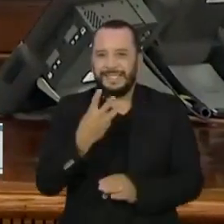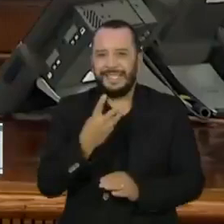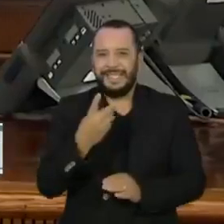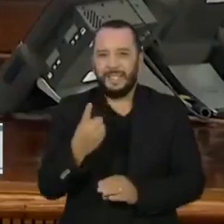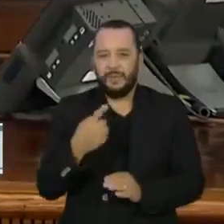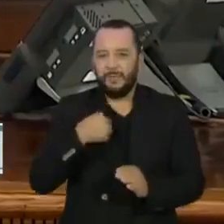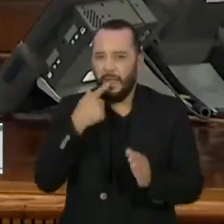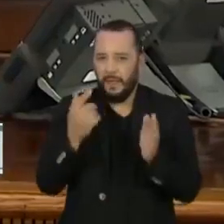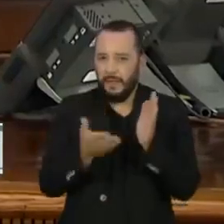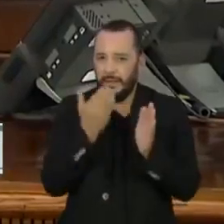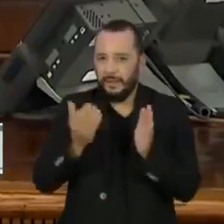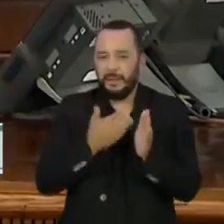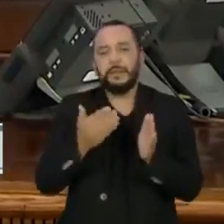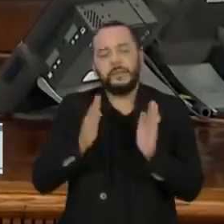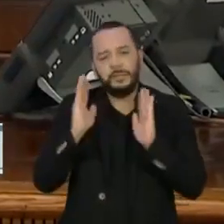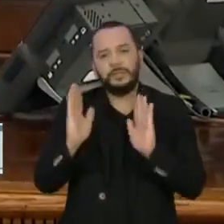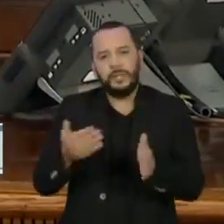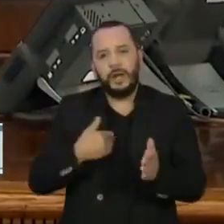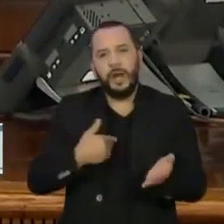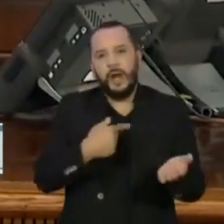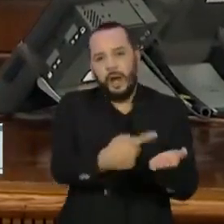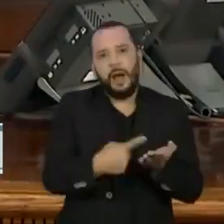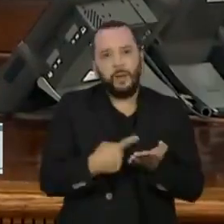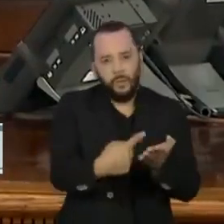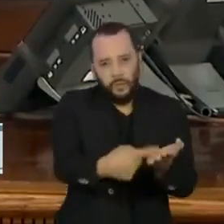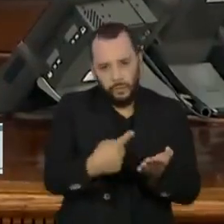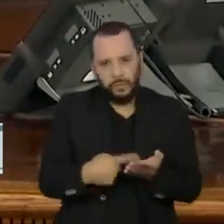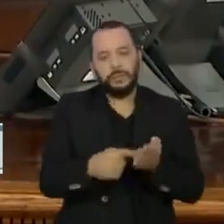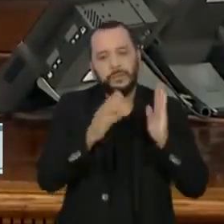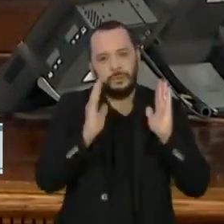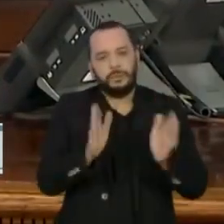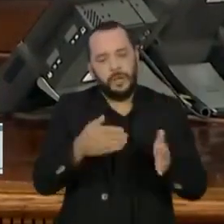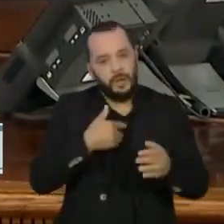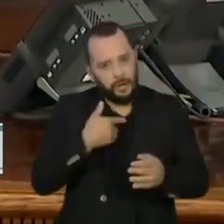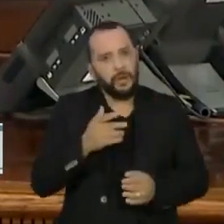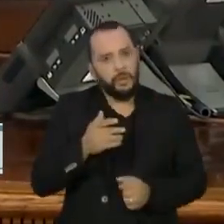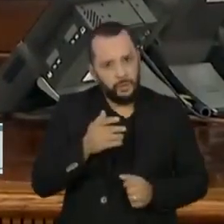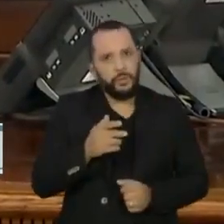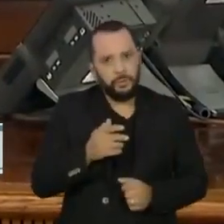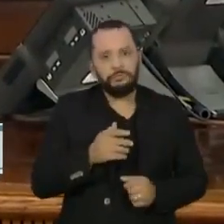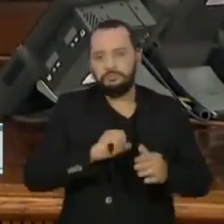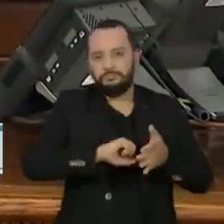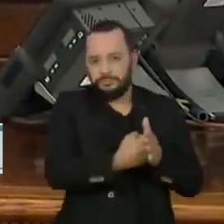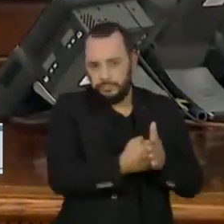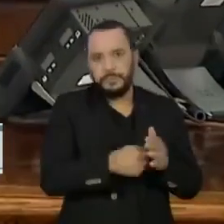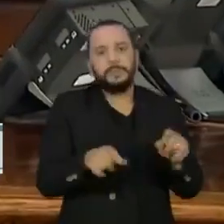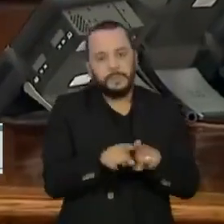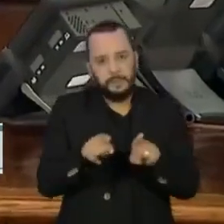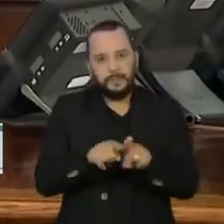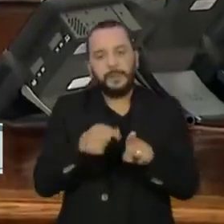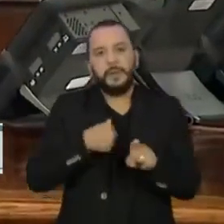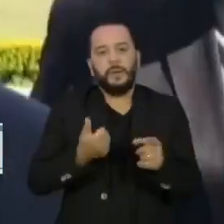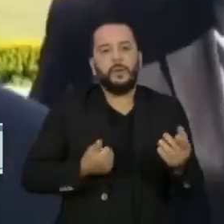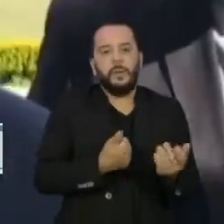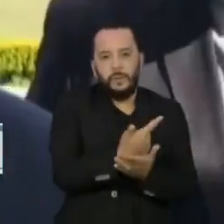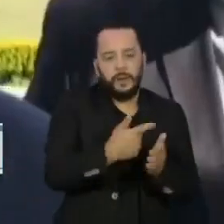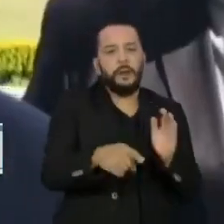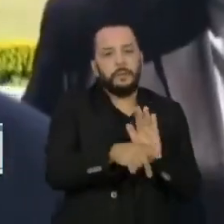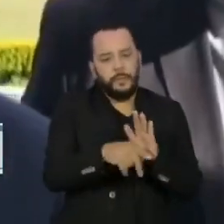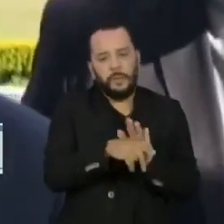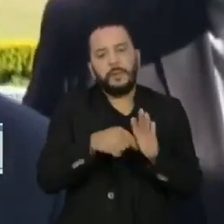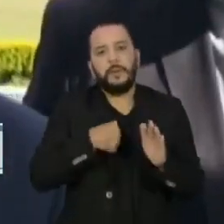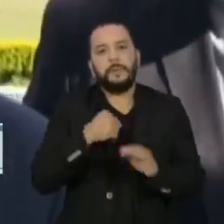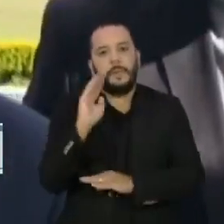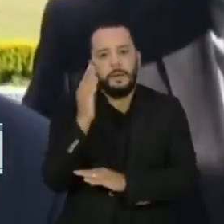que impede o congelamento de acordos recomenda que vai dem restringe a importações de madeira soja e